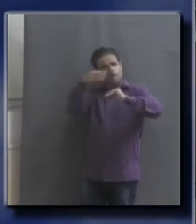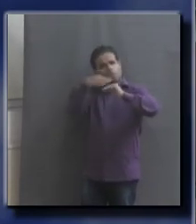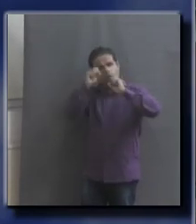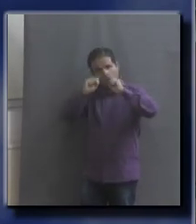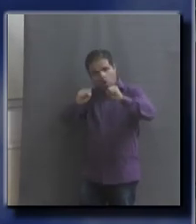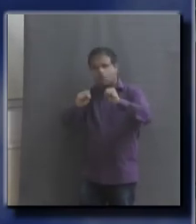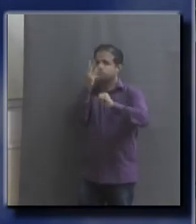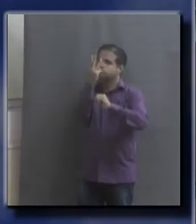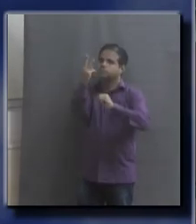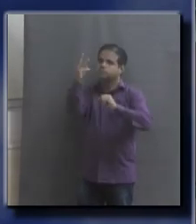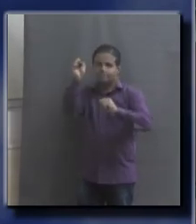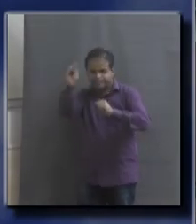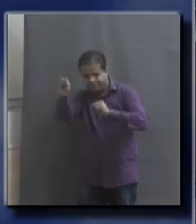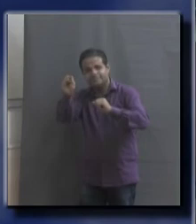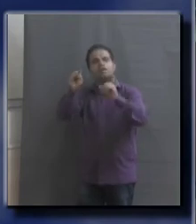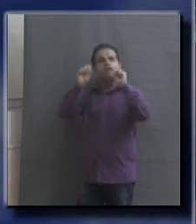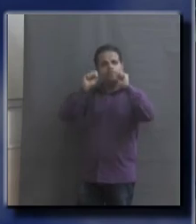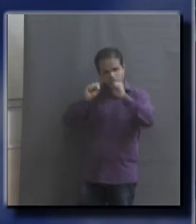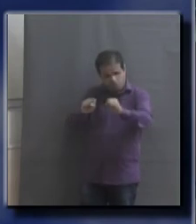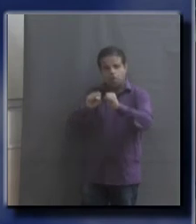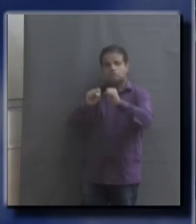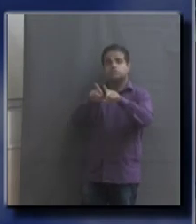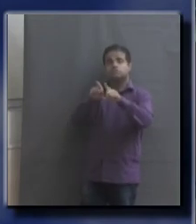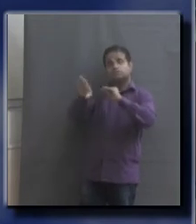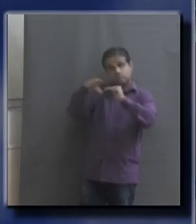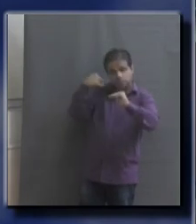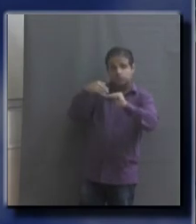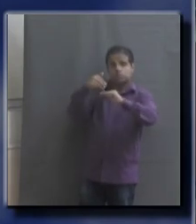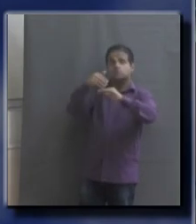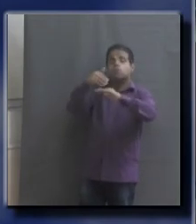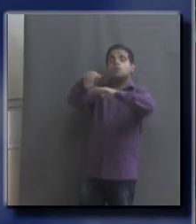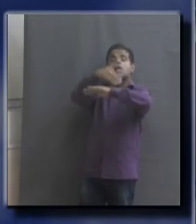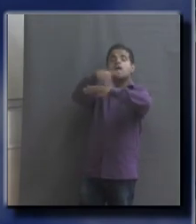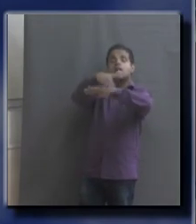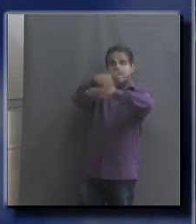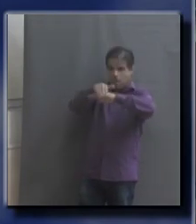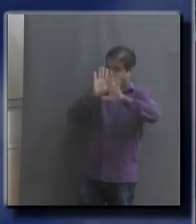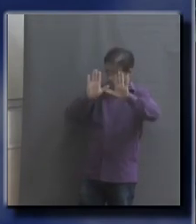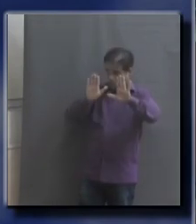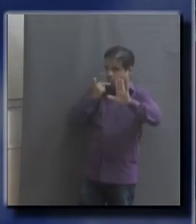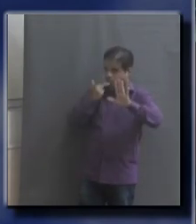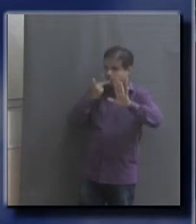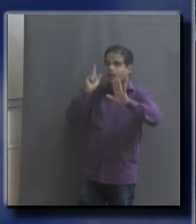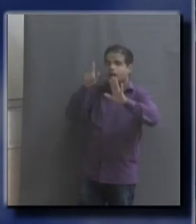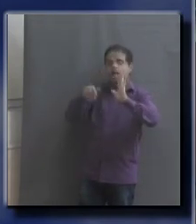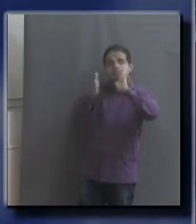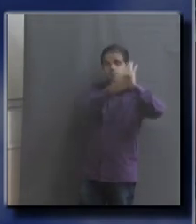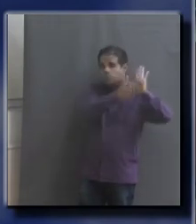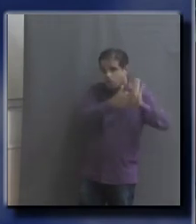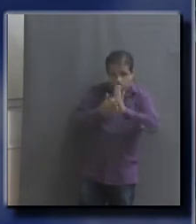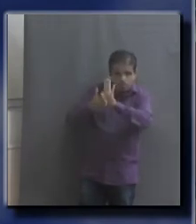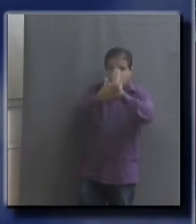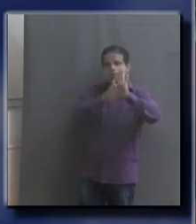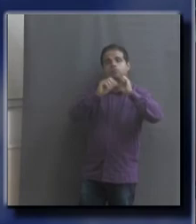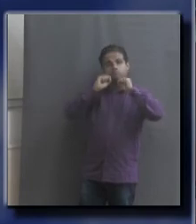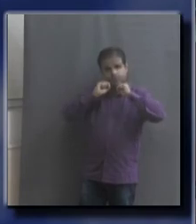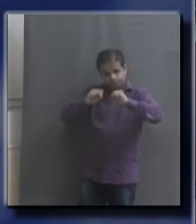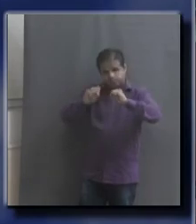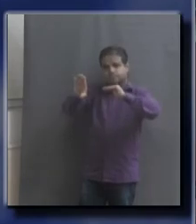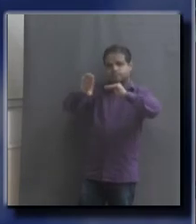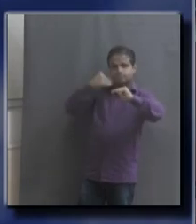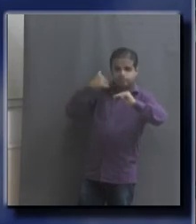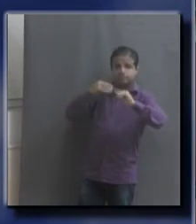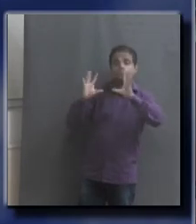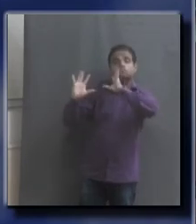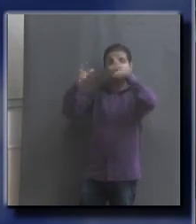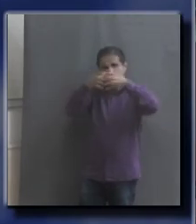para a gente as suas propostas. Enviem pelo endereço de e-mail, já vou dizer qual é. Essas propostas serão encaminhadas